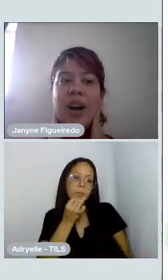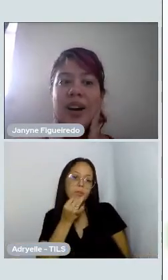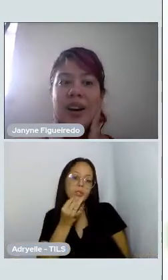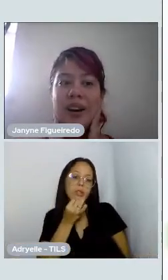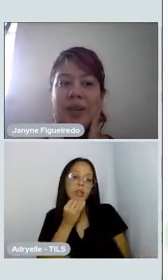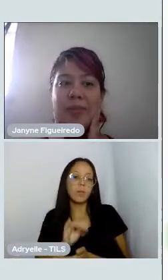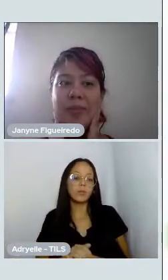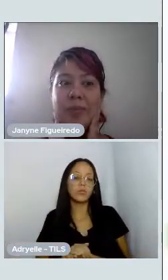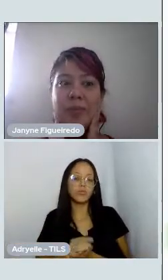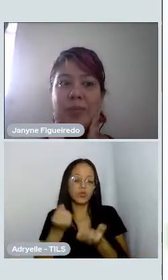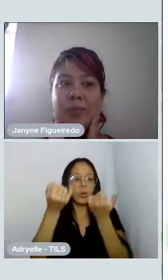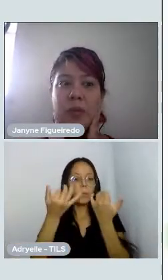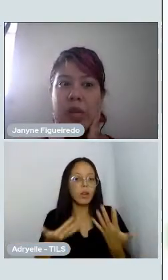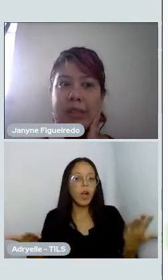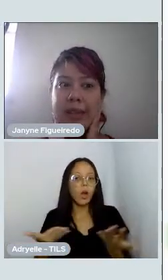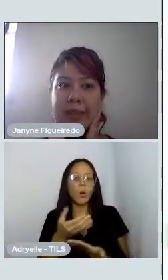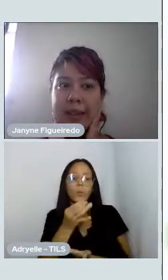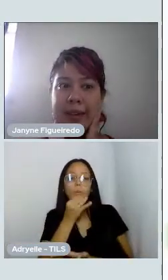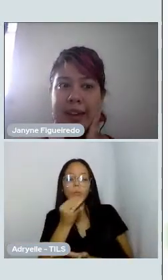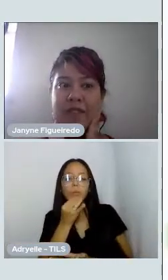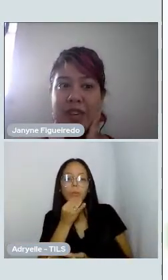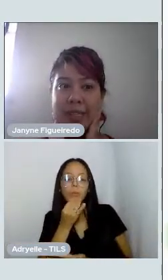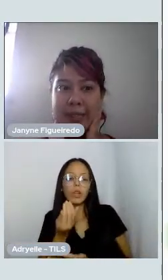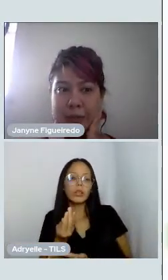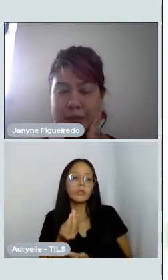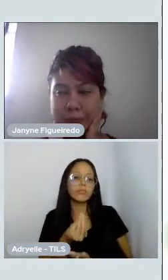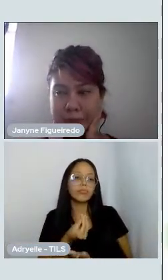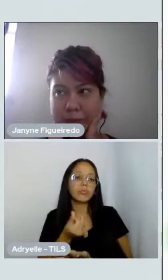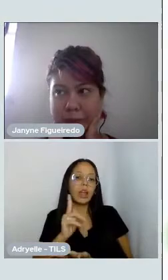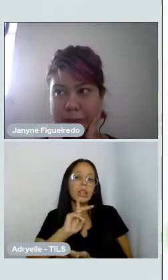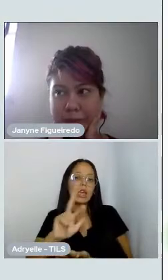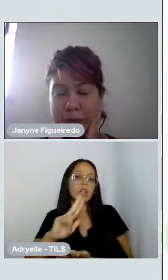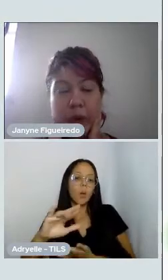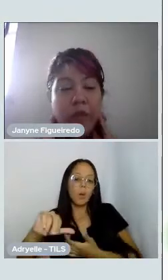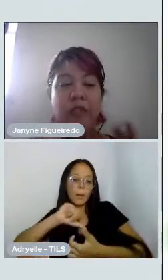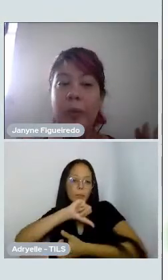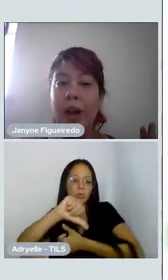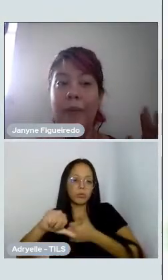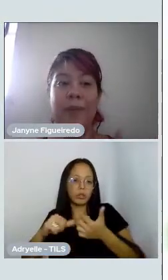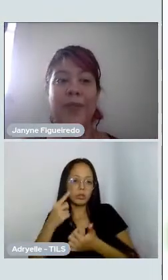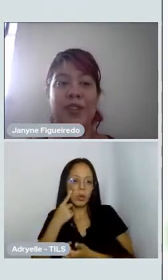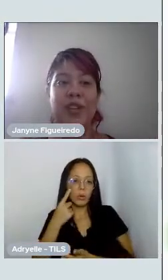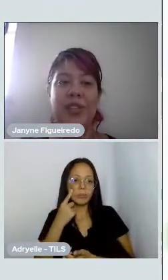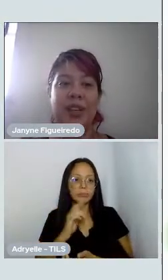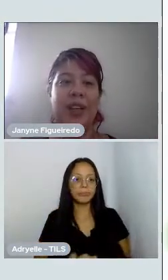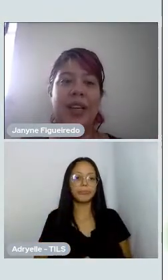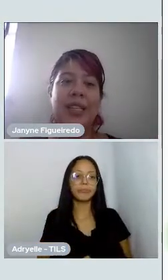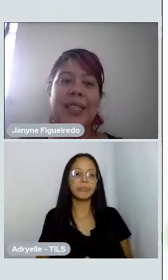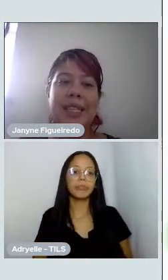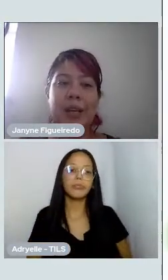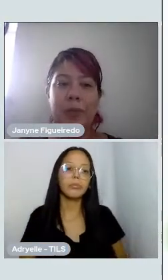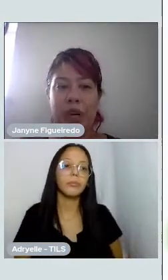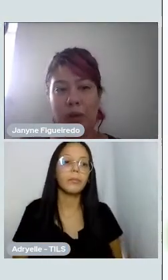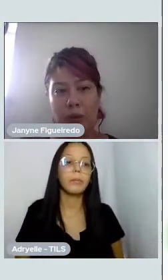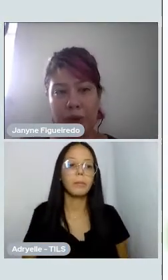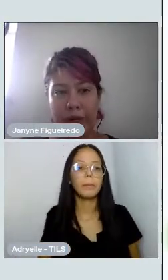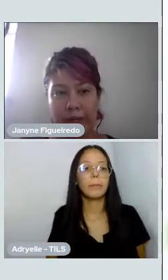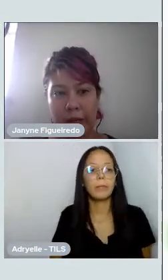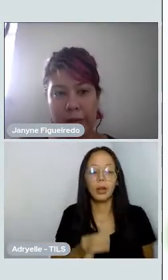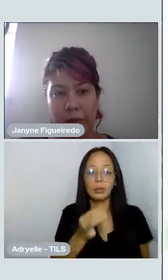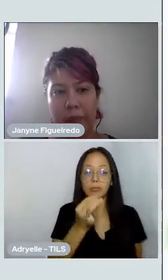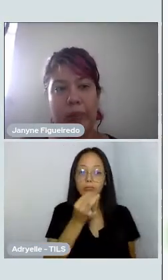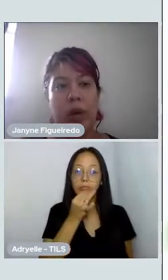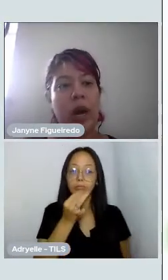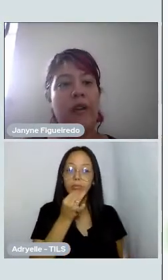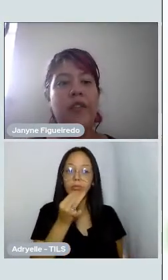que não seja uma certa reinvenção. Vamos lá, eu já sei. Tigre Branco,